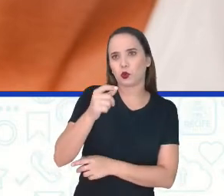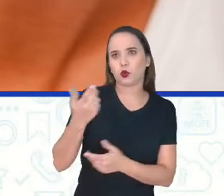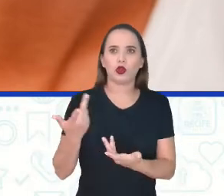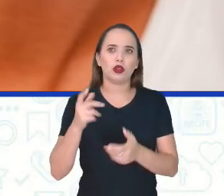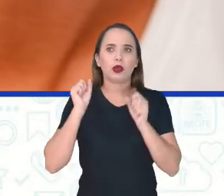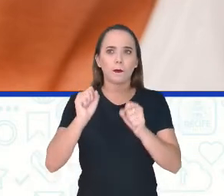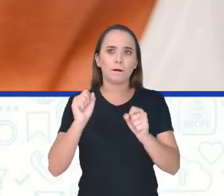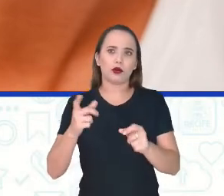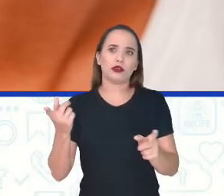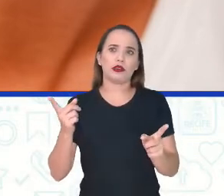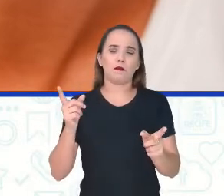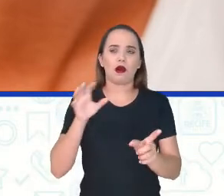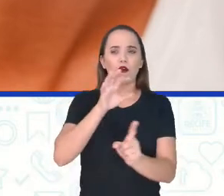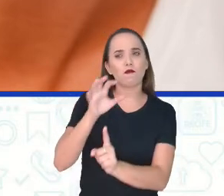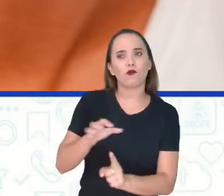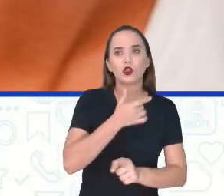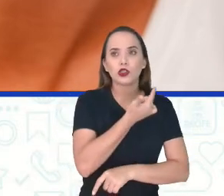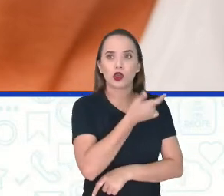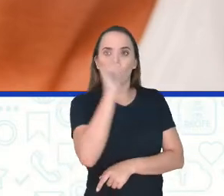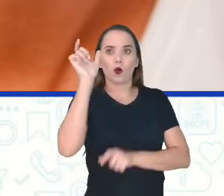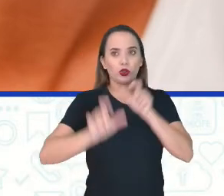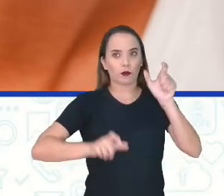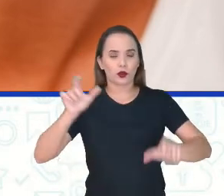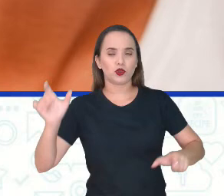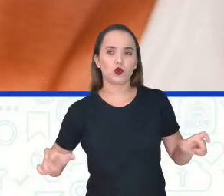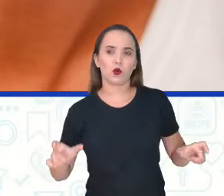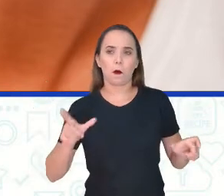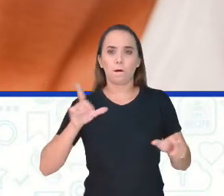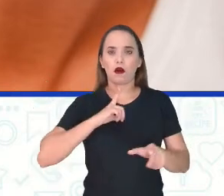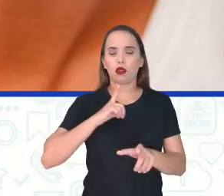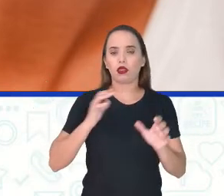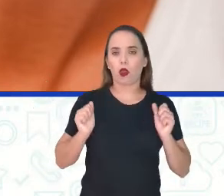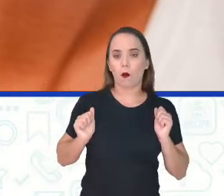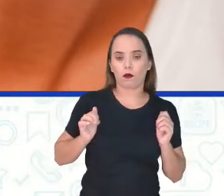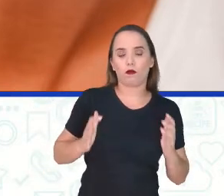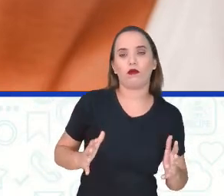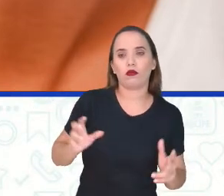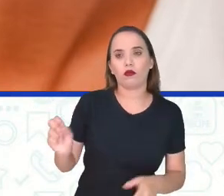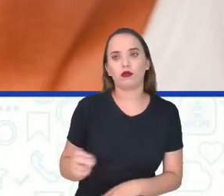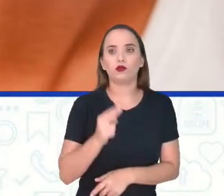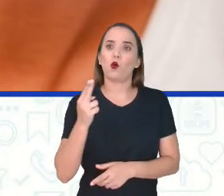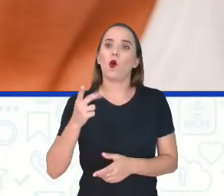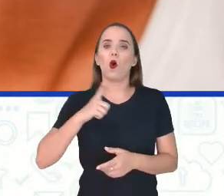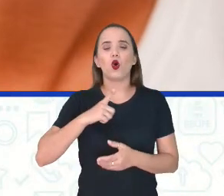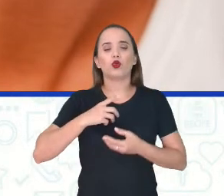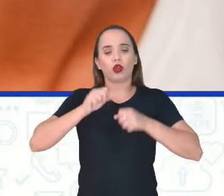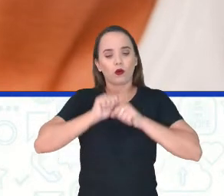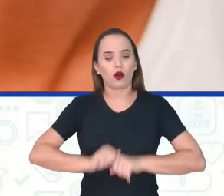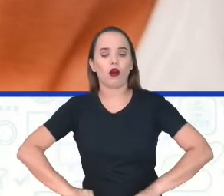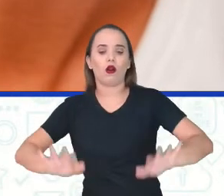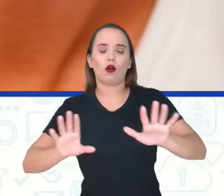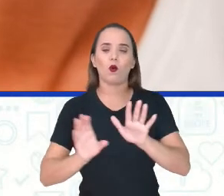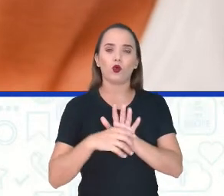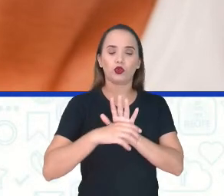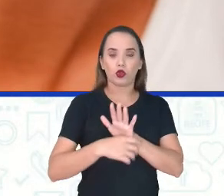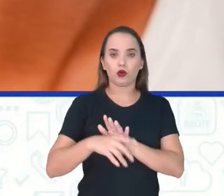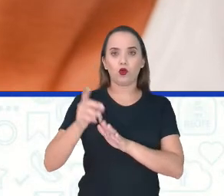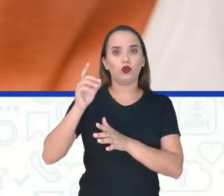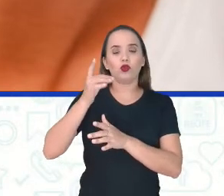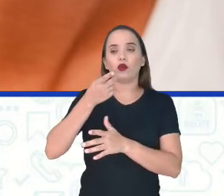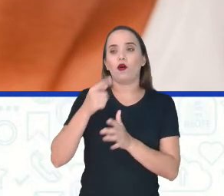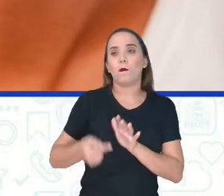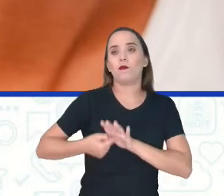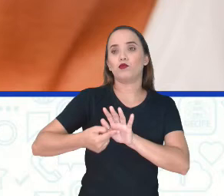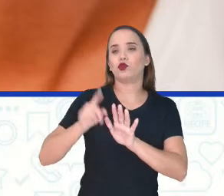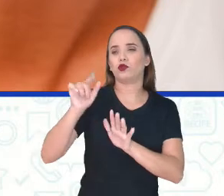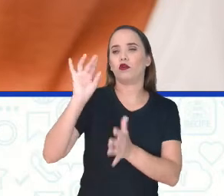outro sujeito para promover uma determinada ação ou transmitir um conteúdo com sentido de verdade,